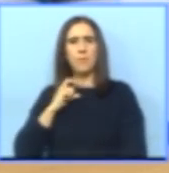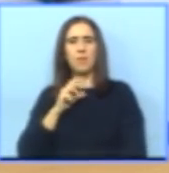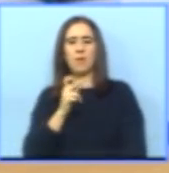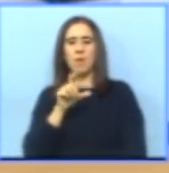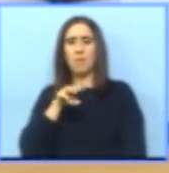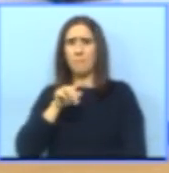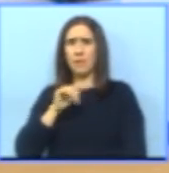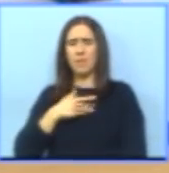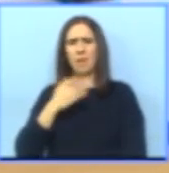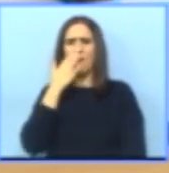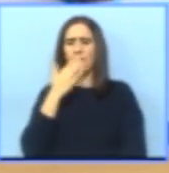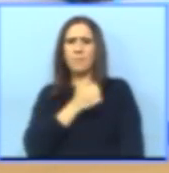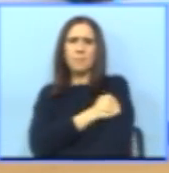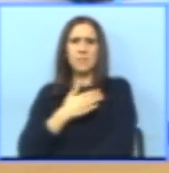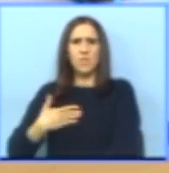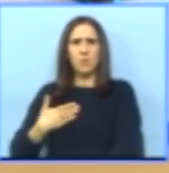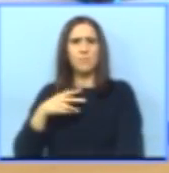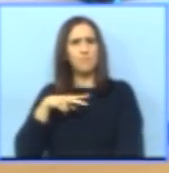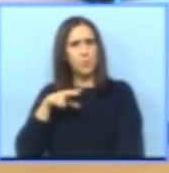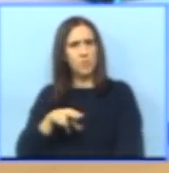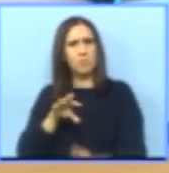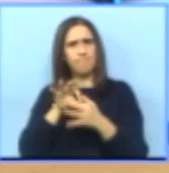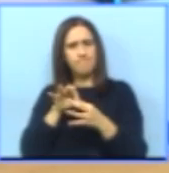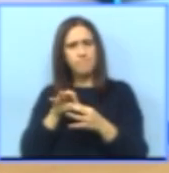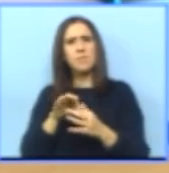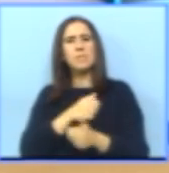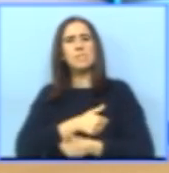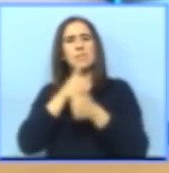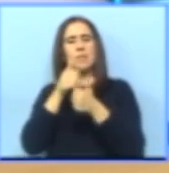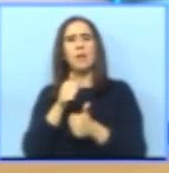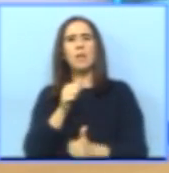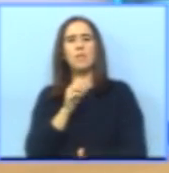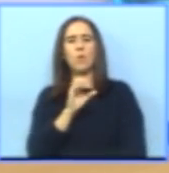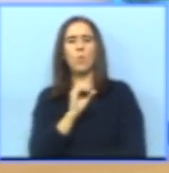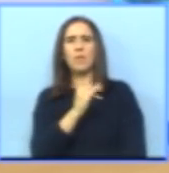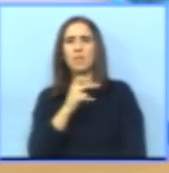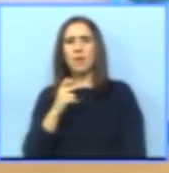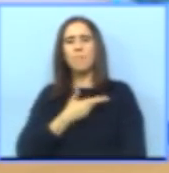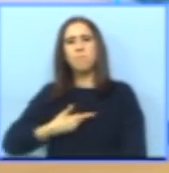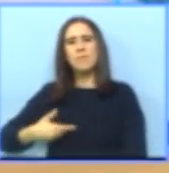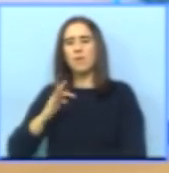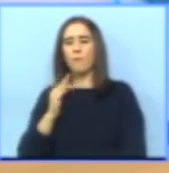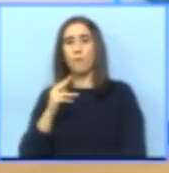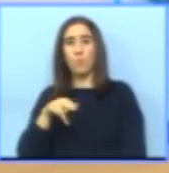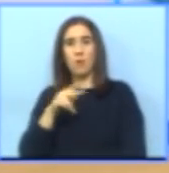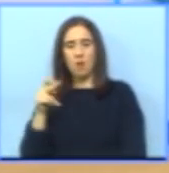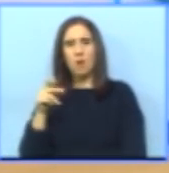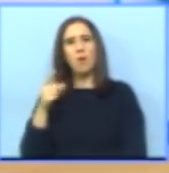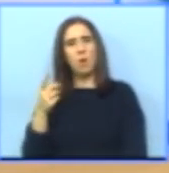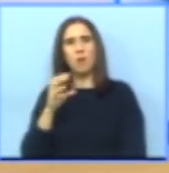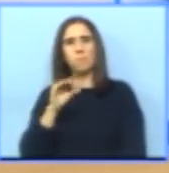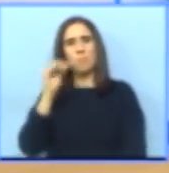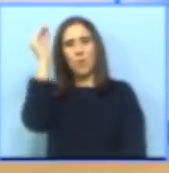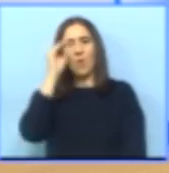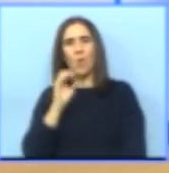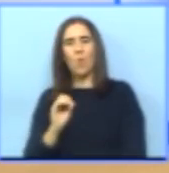misericórdias portuguesas, que é um hospital moderno, na cidade de, chama-se Oita, a antiga Funai. Ainda hoje, se formos a Oita, o hospital local, que é um grande e moderno